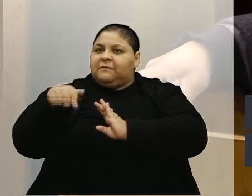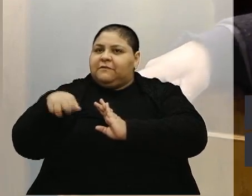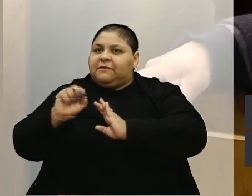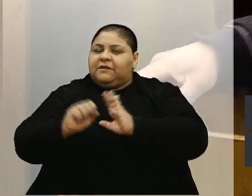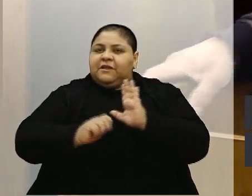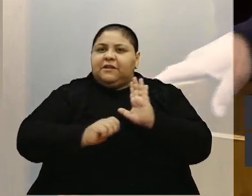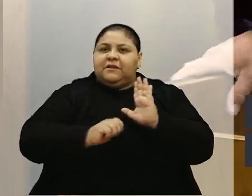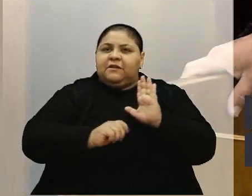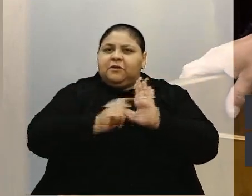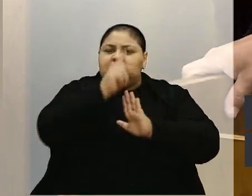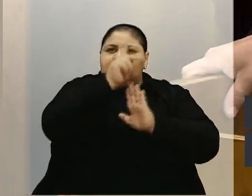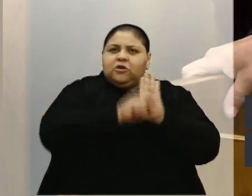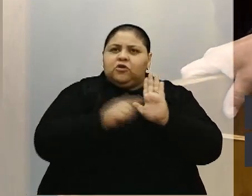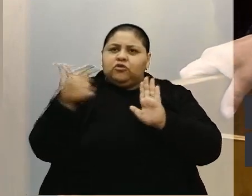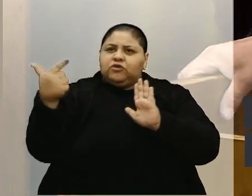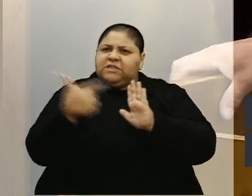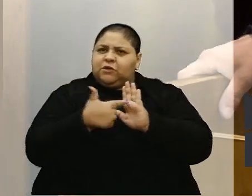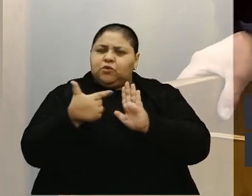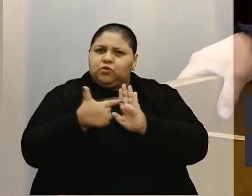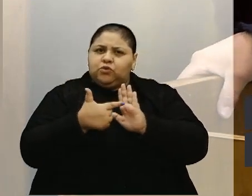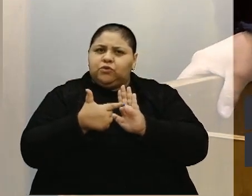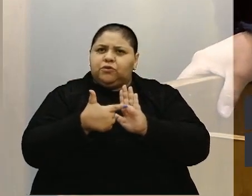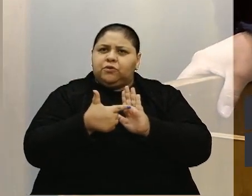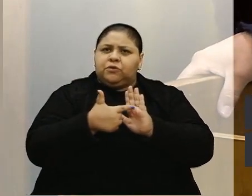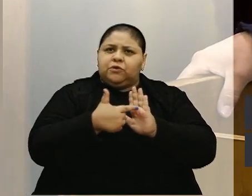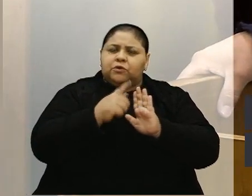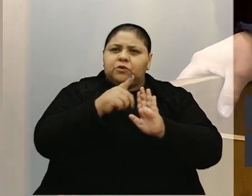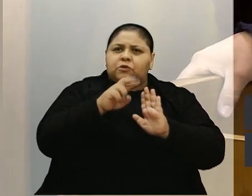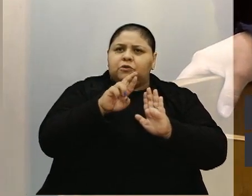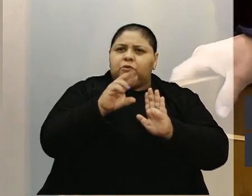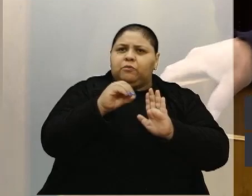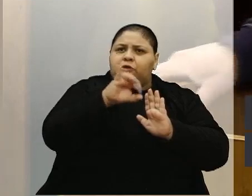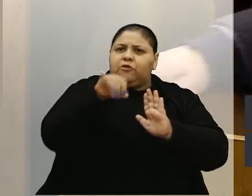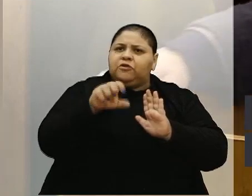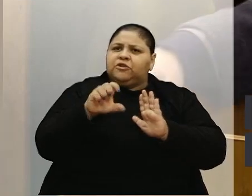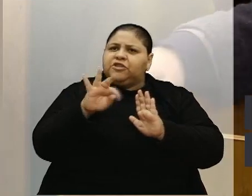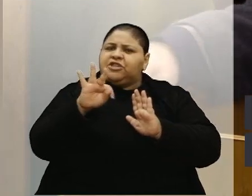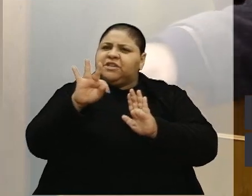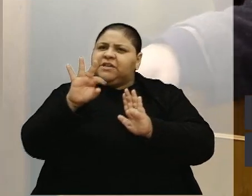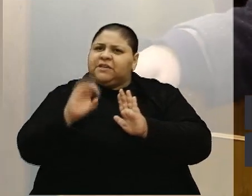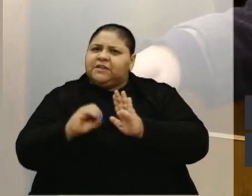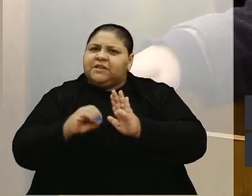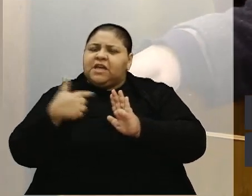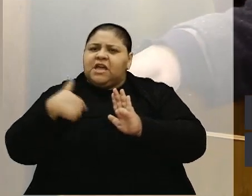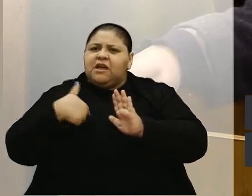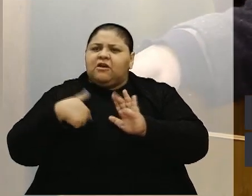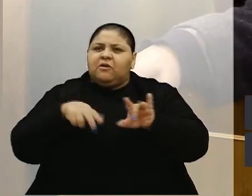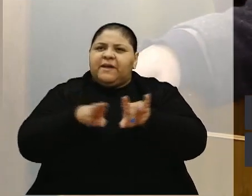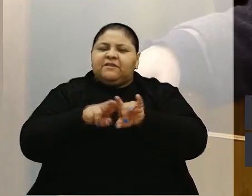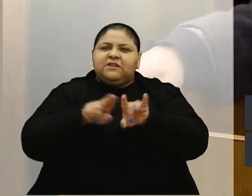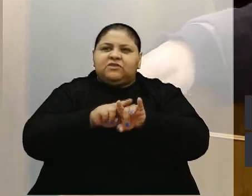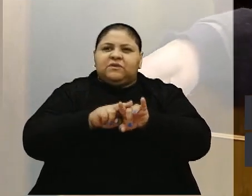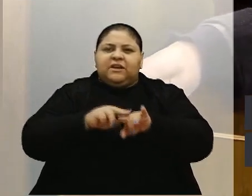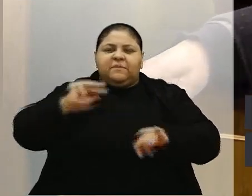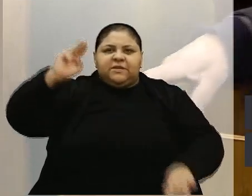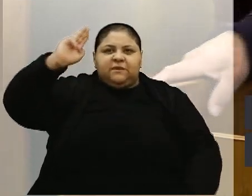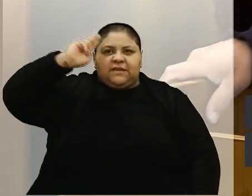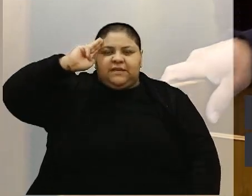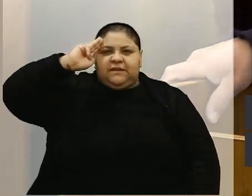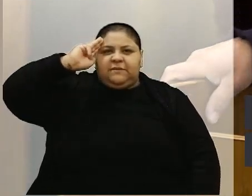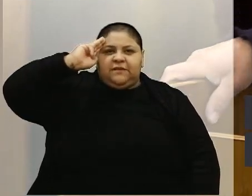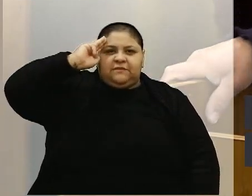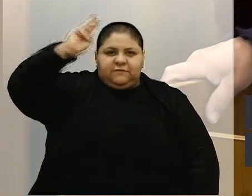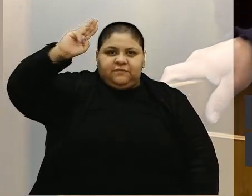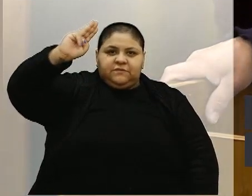Desbravador. Eu fui escoteiro desbravador da Igreja Adventista, do qual faço parte há 50 anos quase. E ali veio a